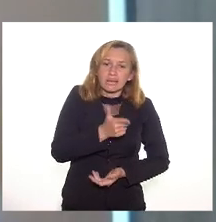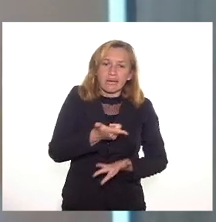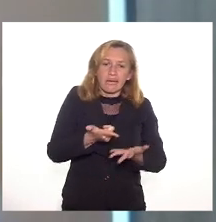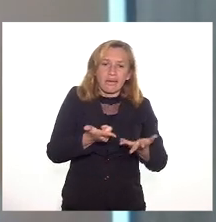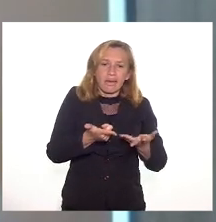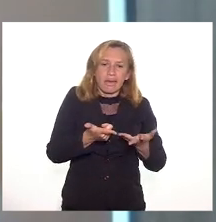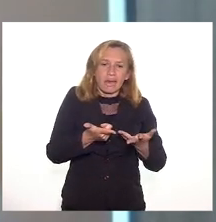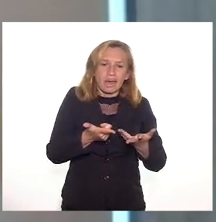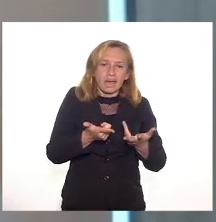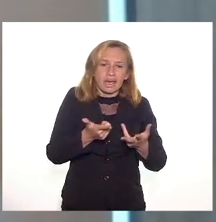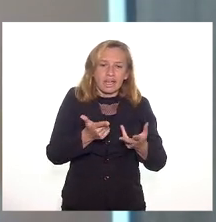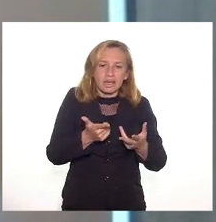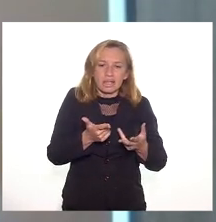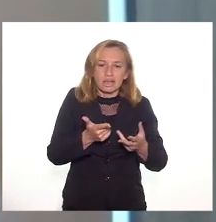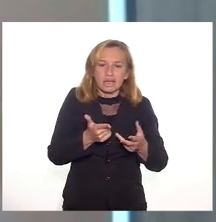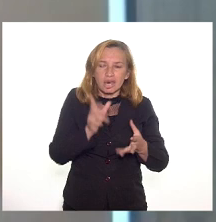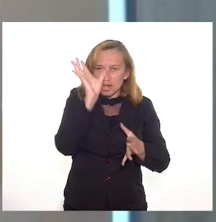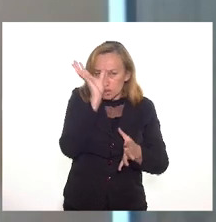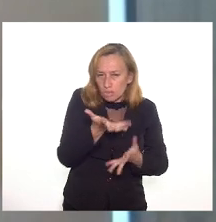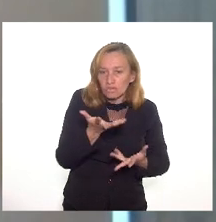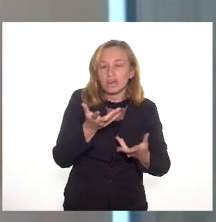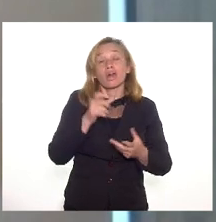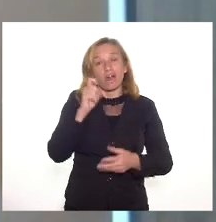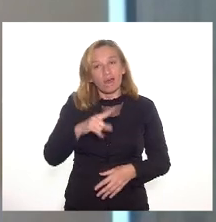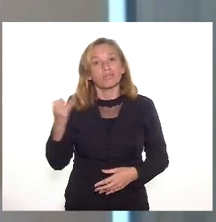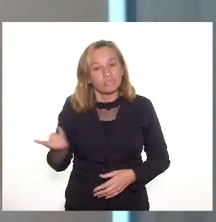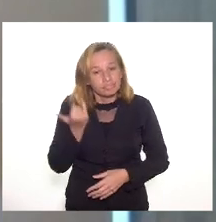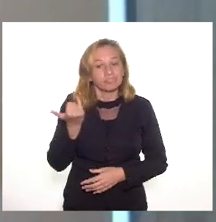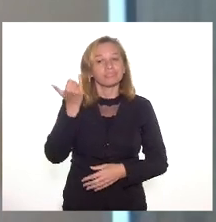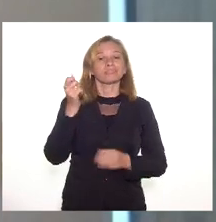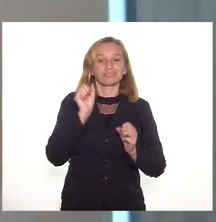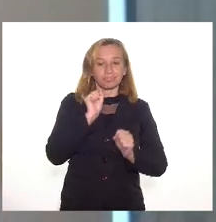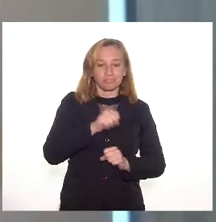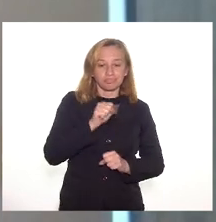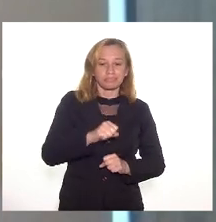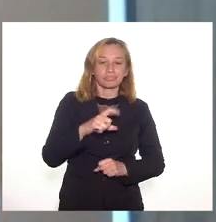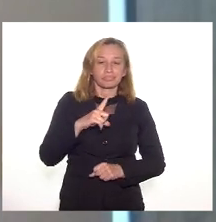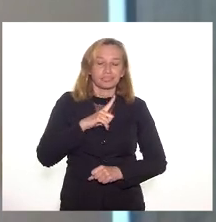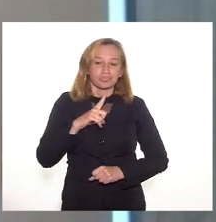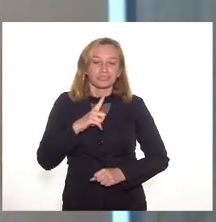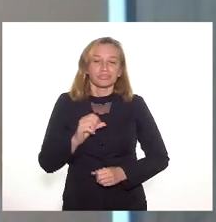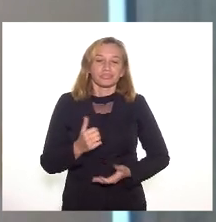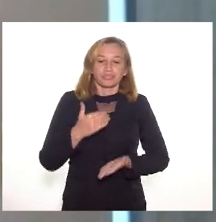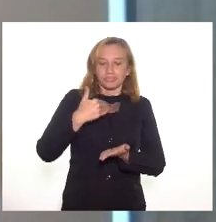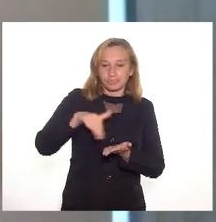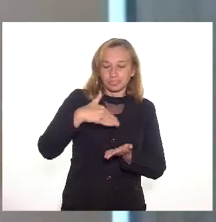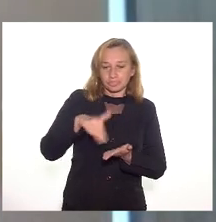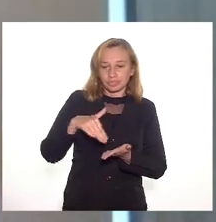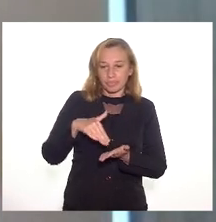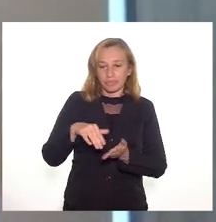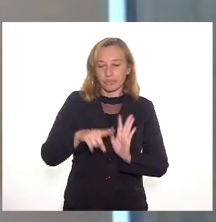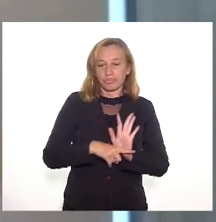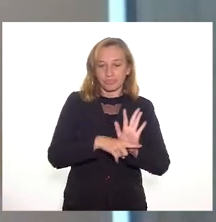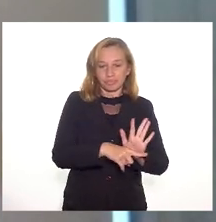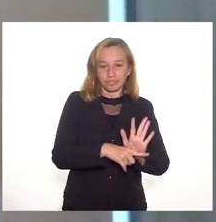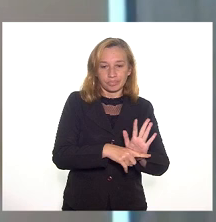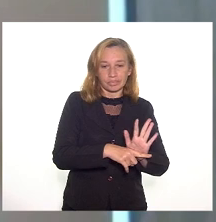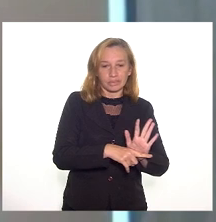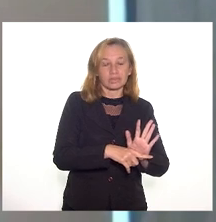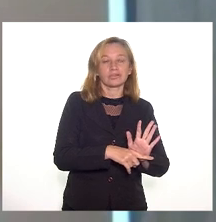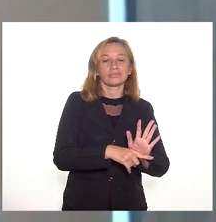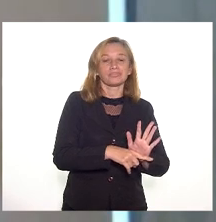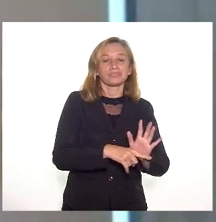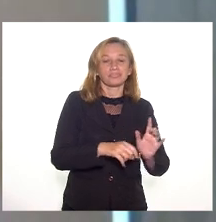tomar decisões. Então, é de suma importância. Nós fizemos ali enquanto secretário de assistência social na secretaria do